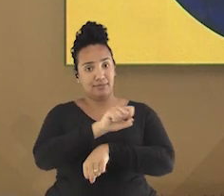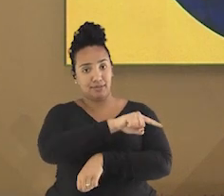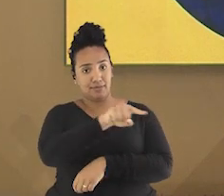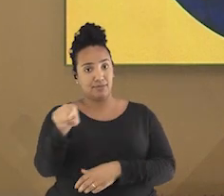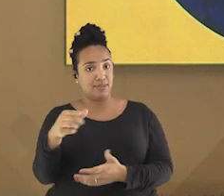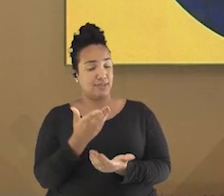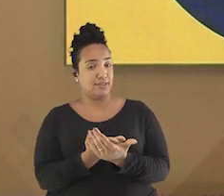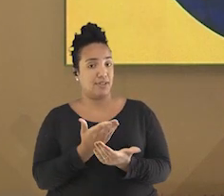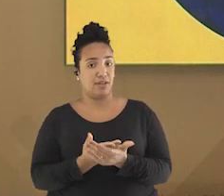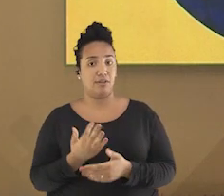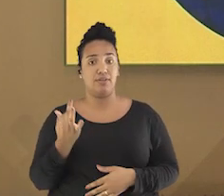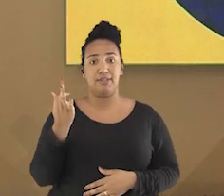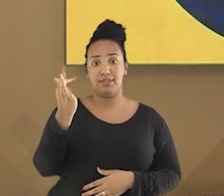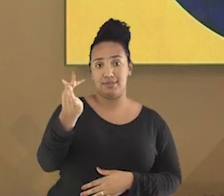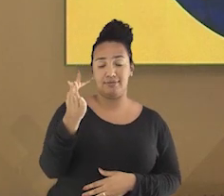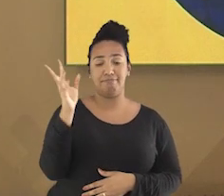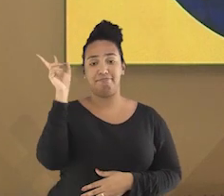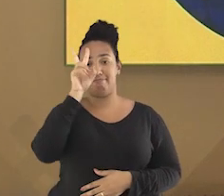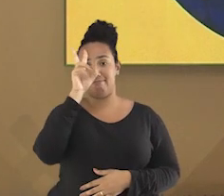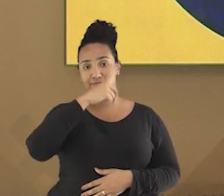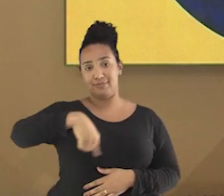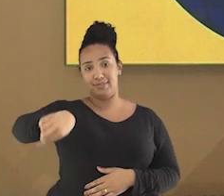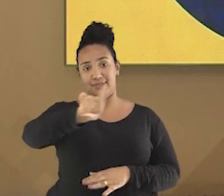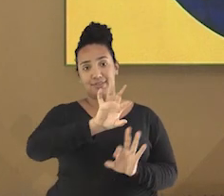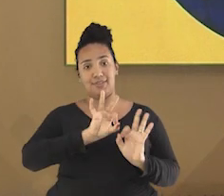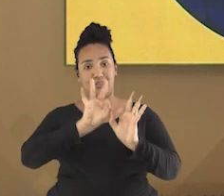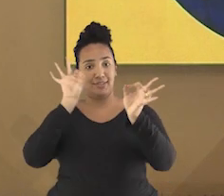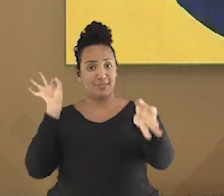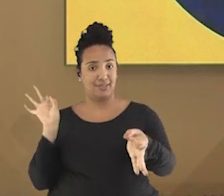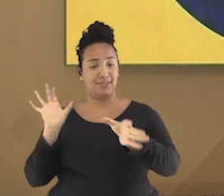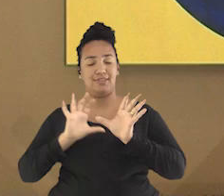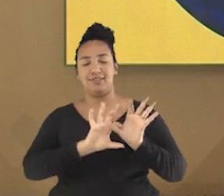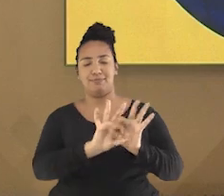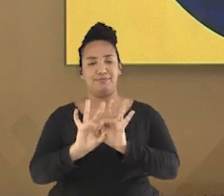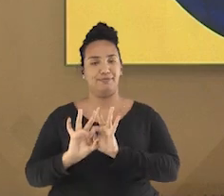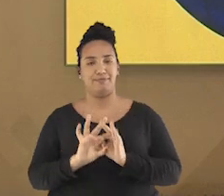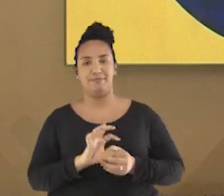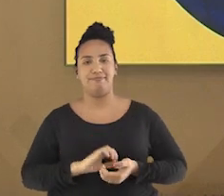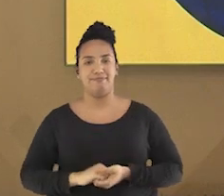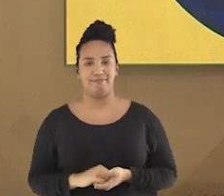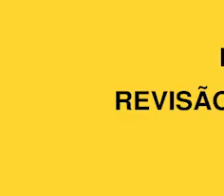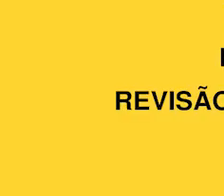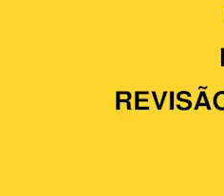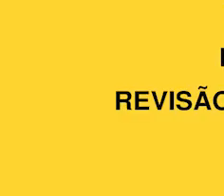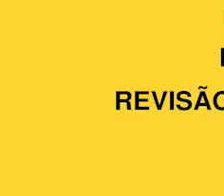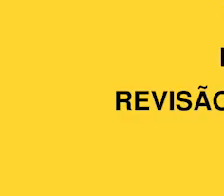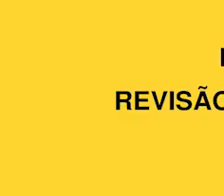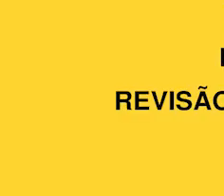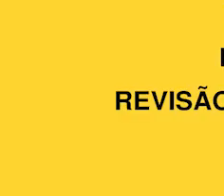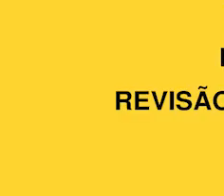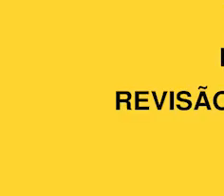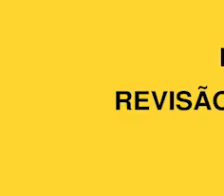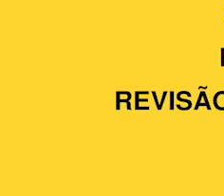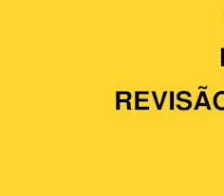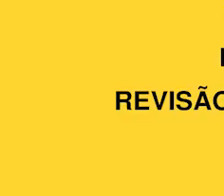na próxima aula. E não esqueçam, mesmo distantes, estamos juntos!